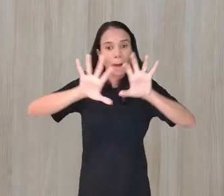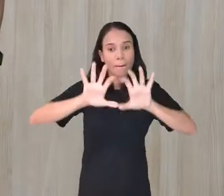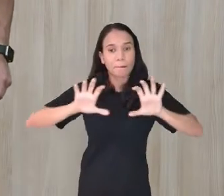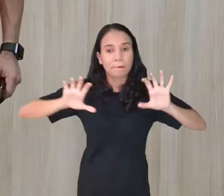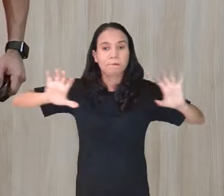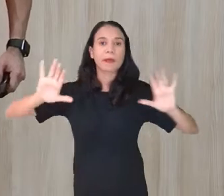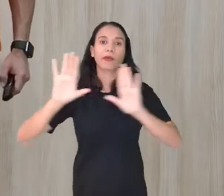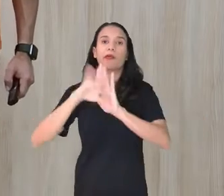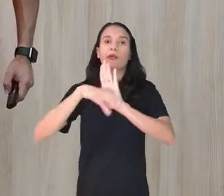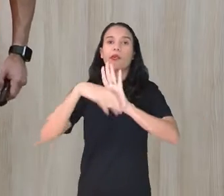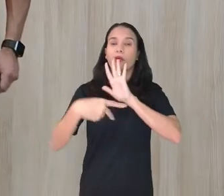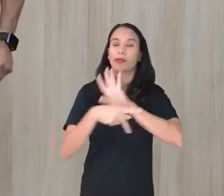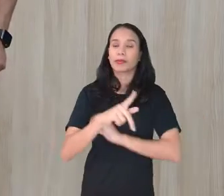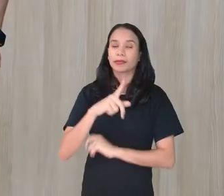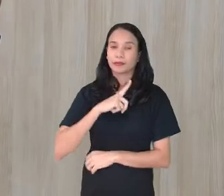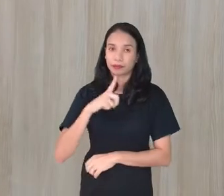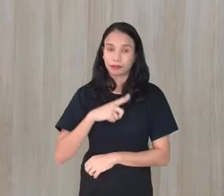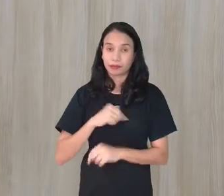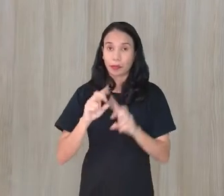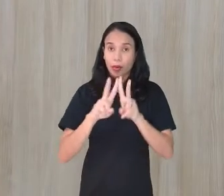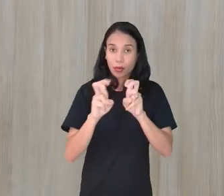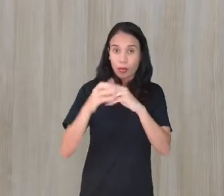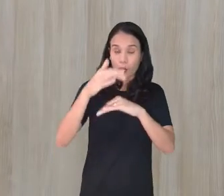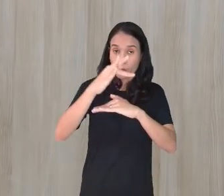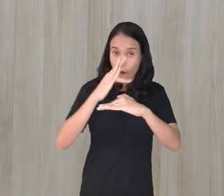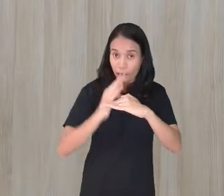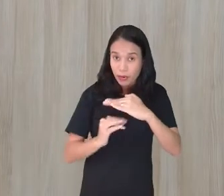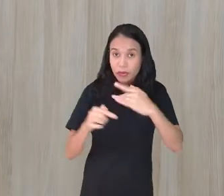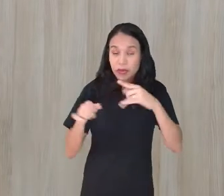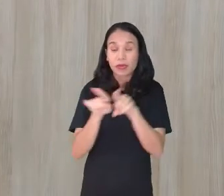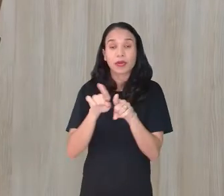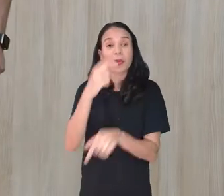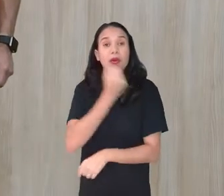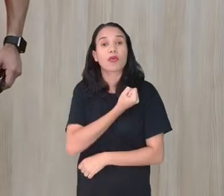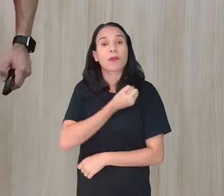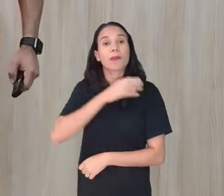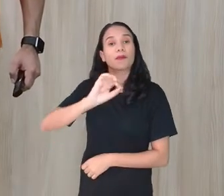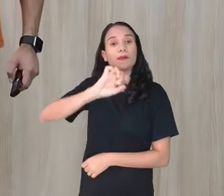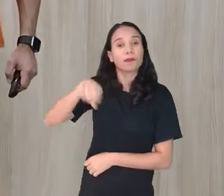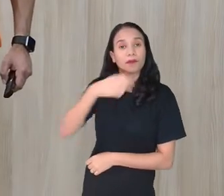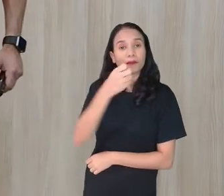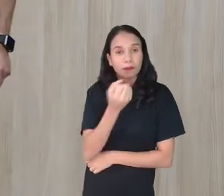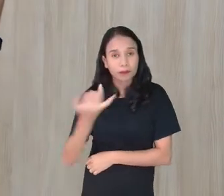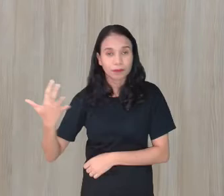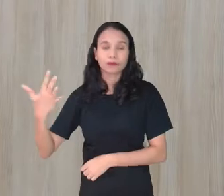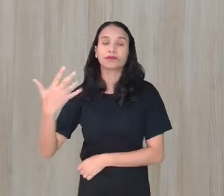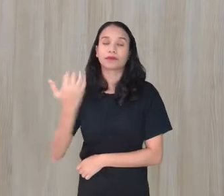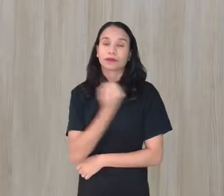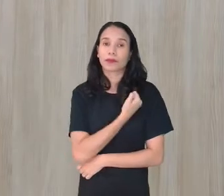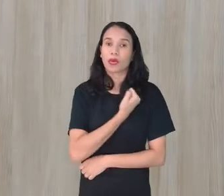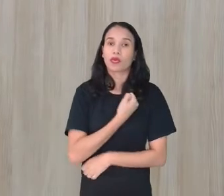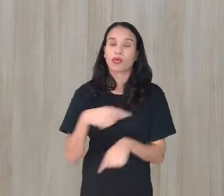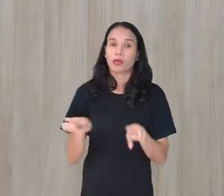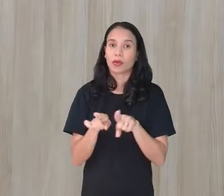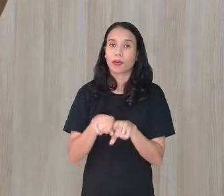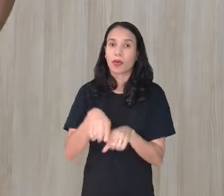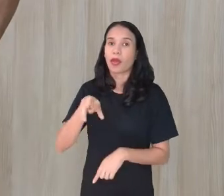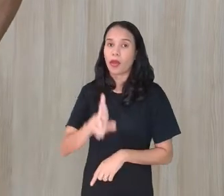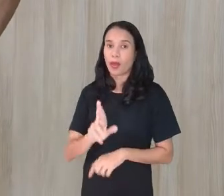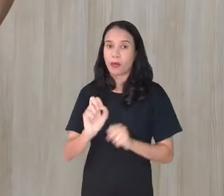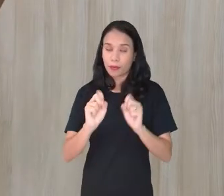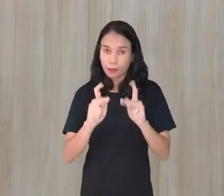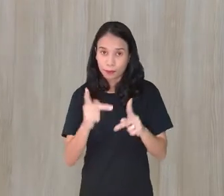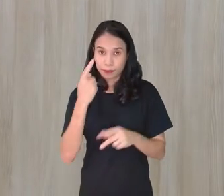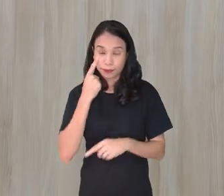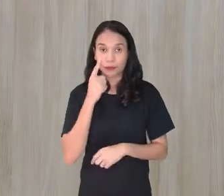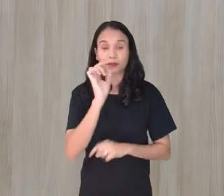conceitos aí relacionados tanto à fração quanto aos números decimais e também os números racionais, tá? Então, o